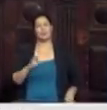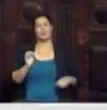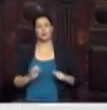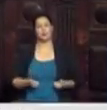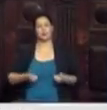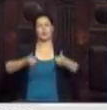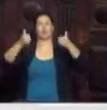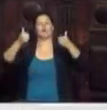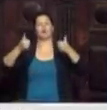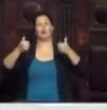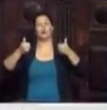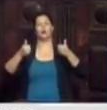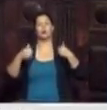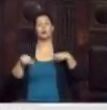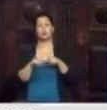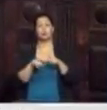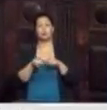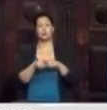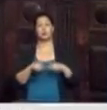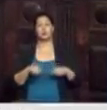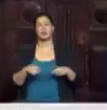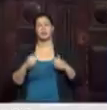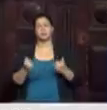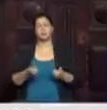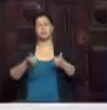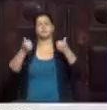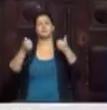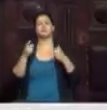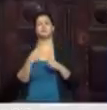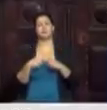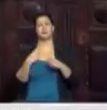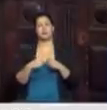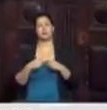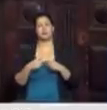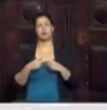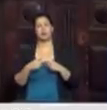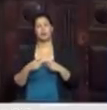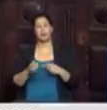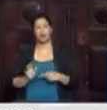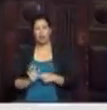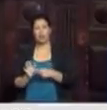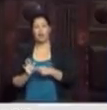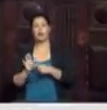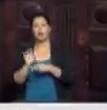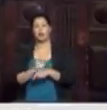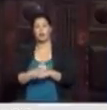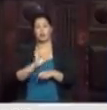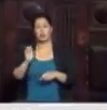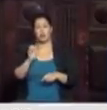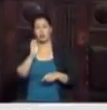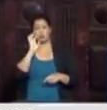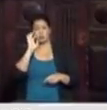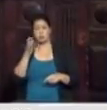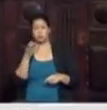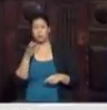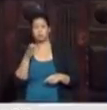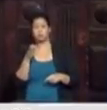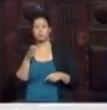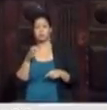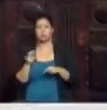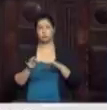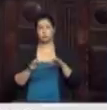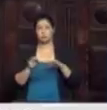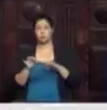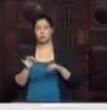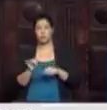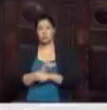justo. Soberano porque reservava ao Estado o controle dos setores estratégicos da economia. Monopólio estatal do